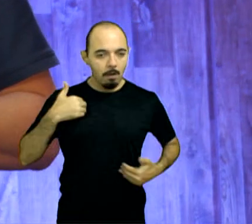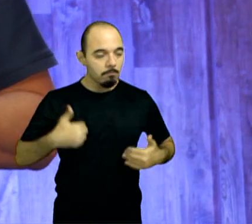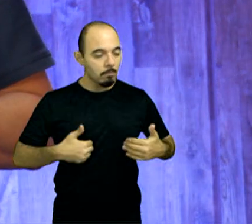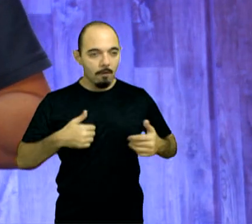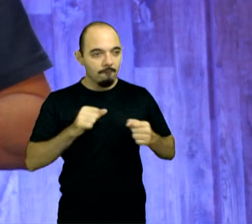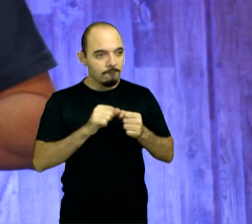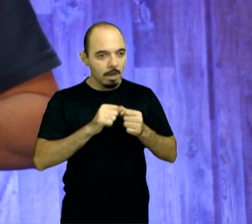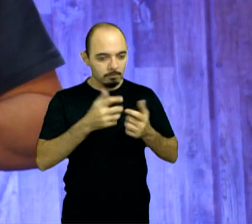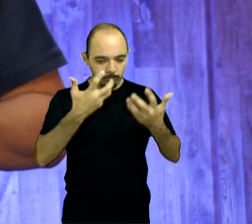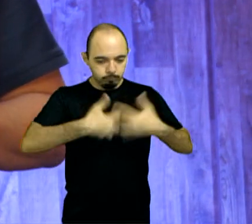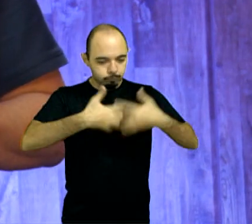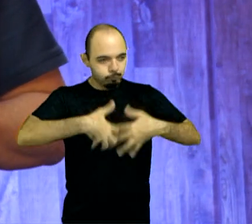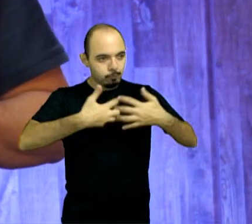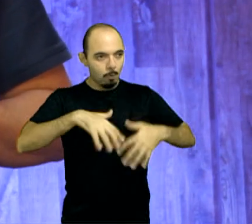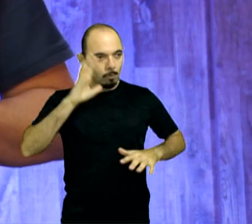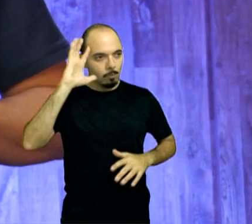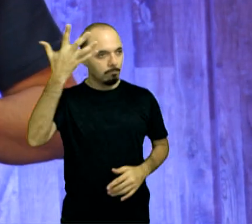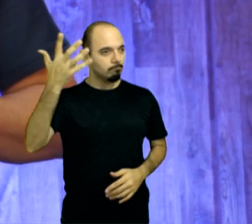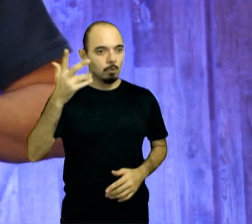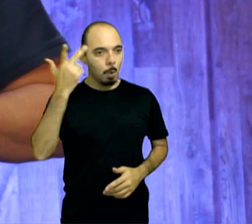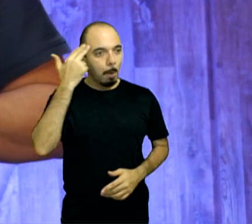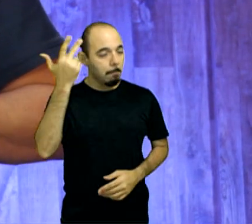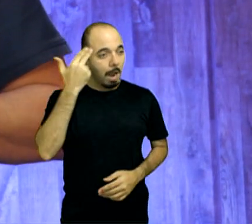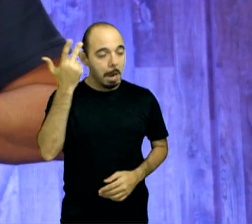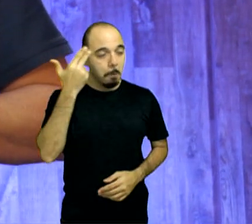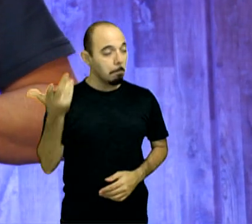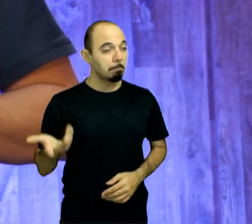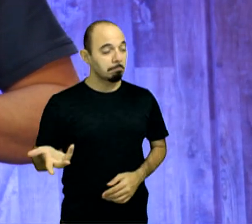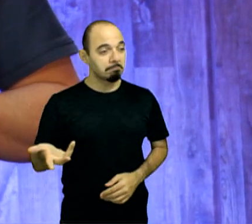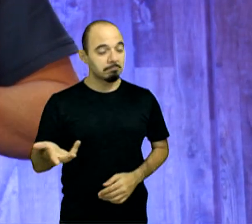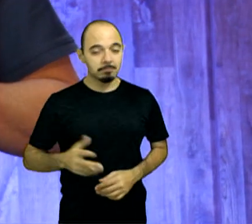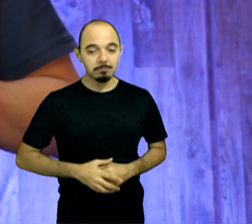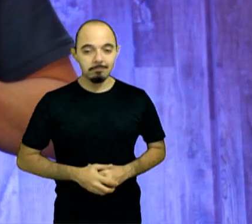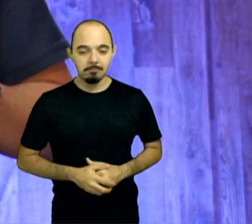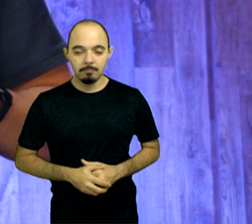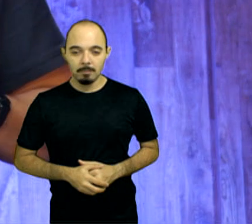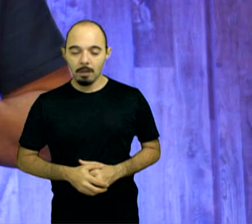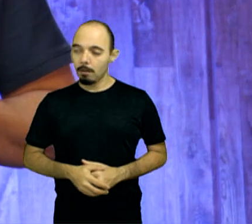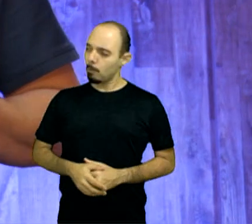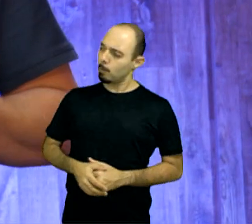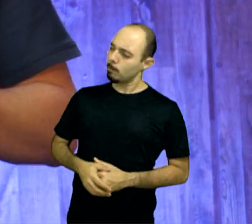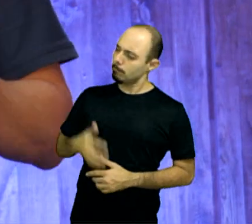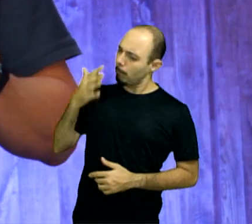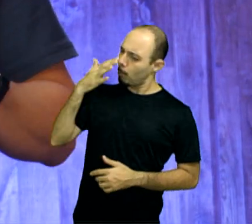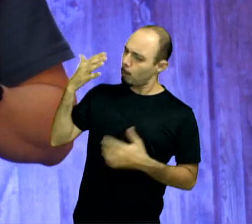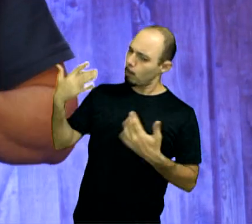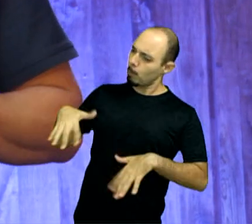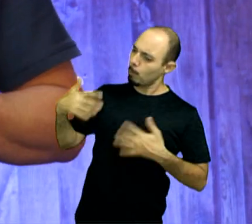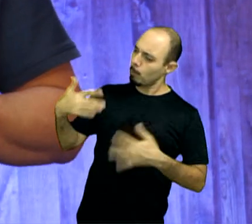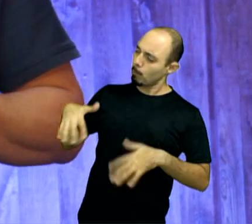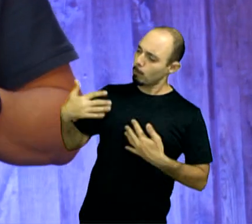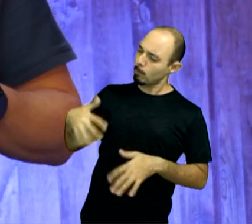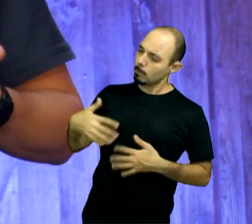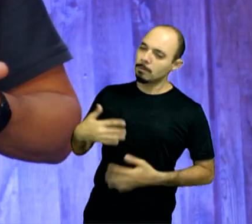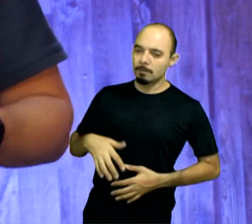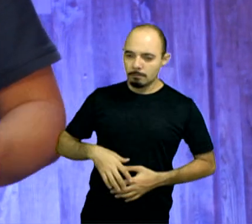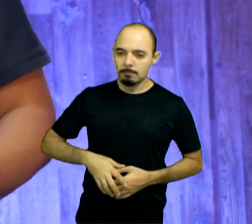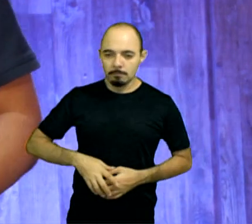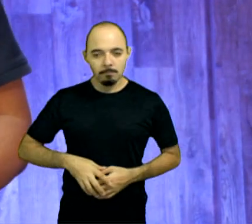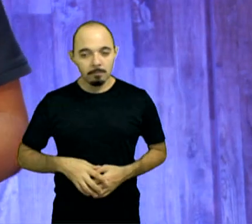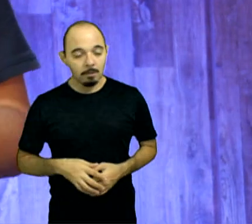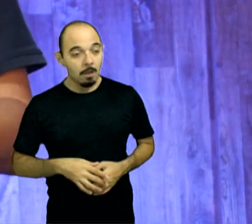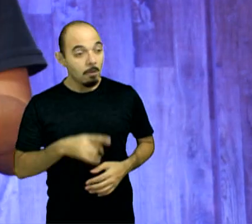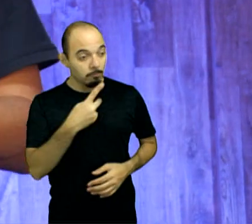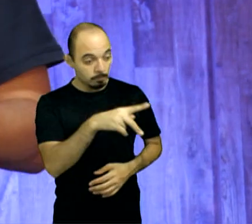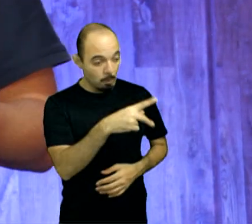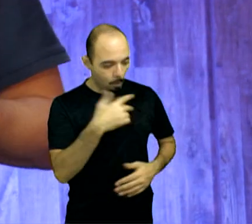sua idade não acontece, e hoje você se livrou porque o seu organismo fez. Eu falei assim,